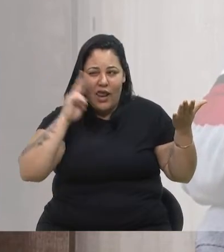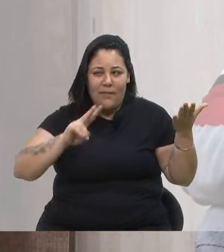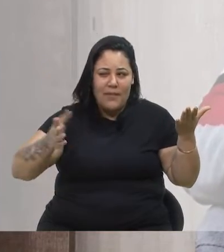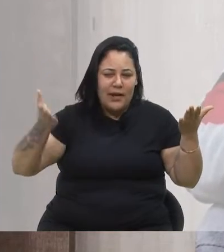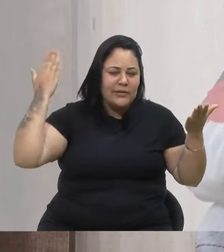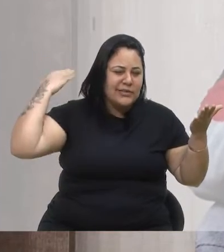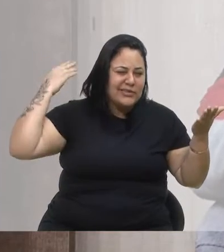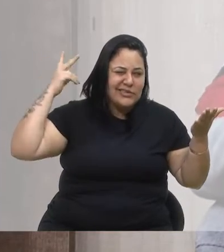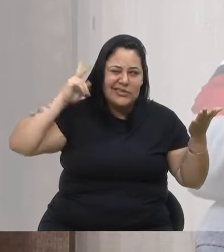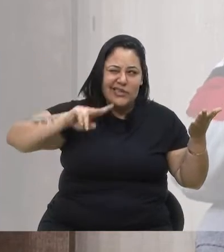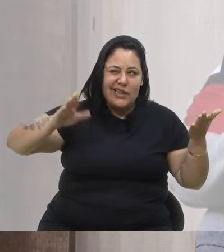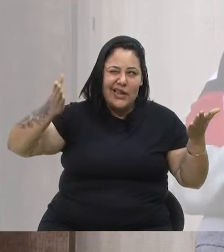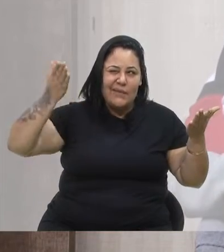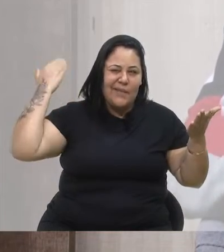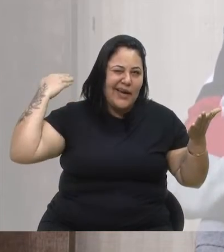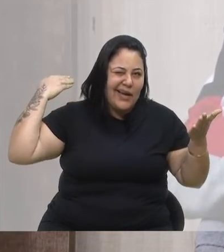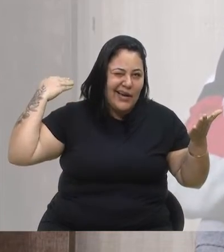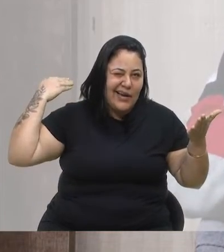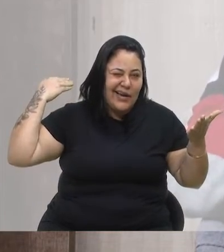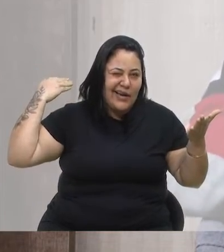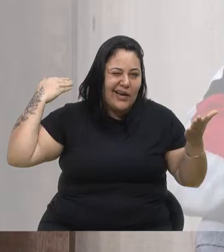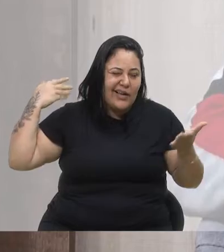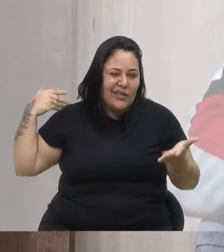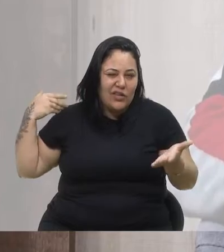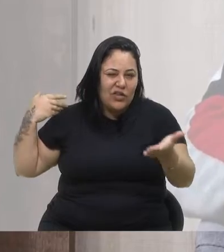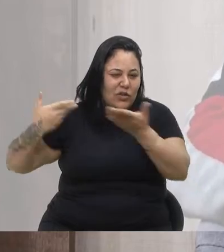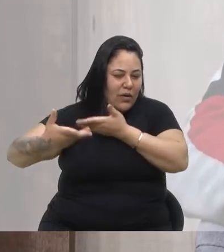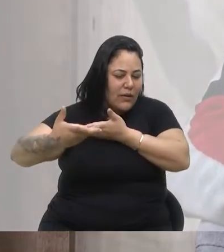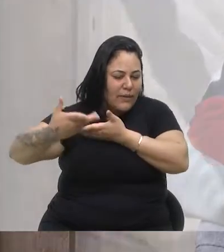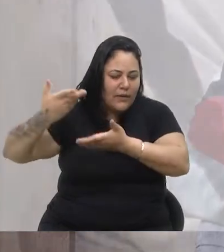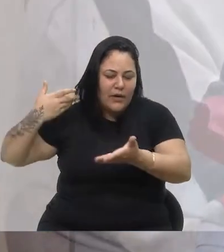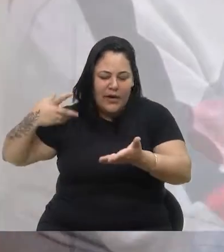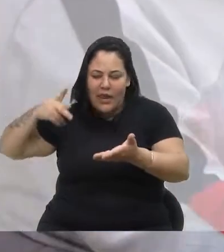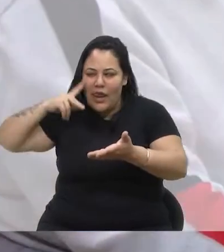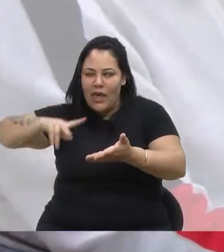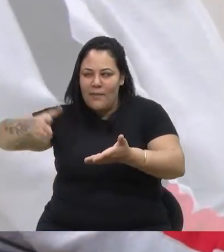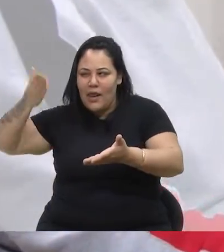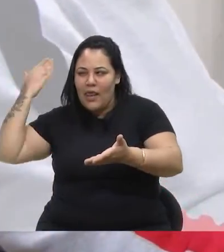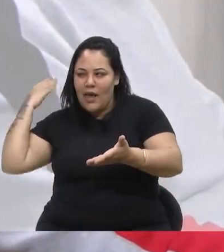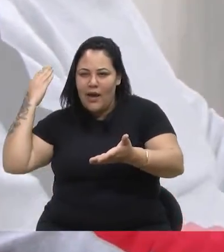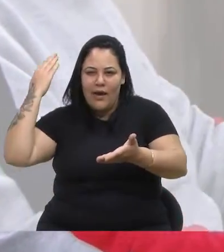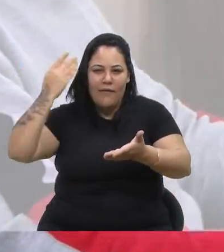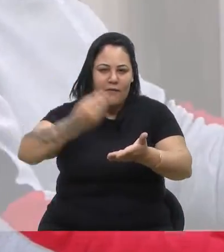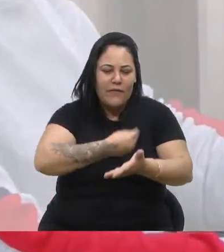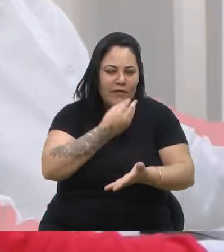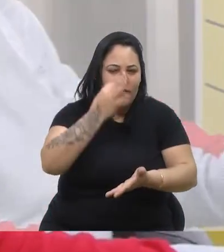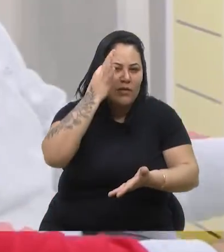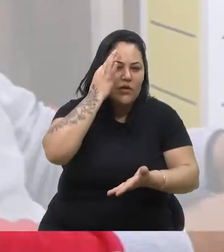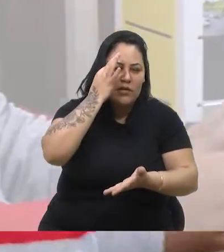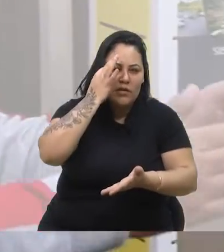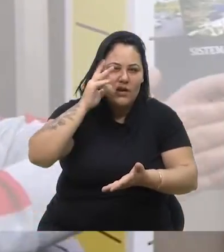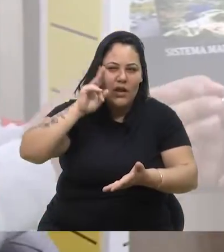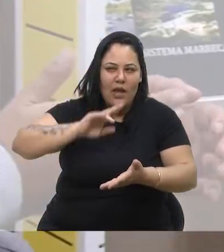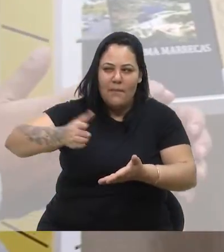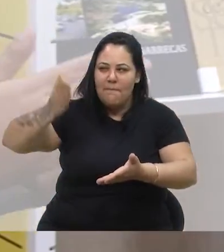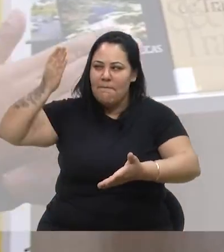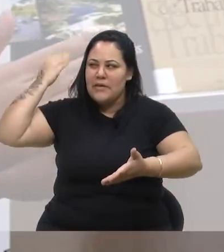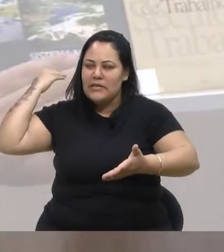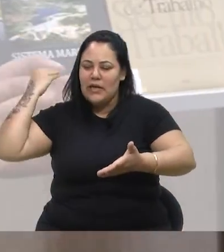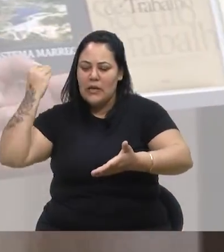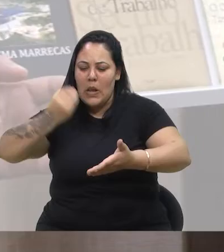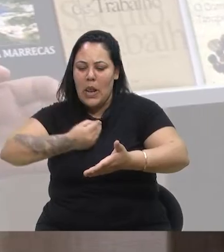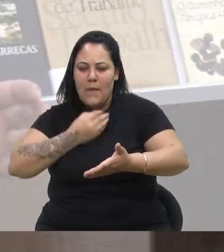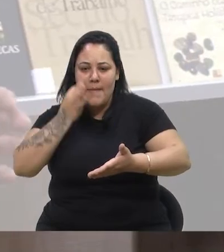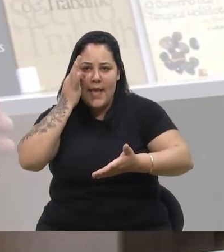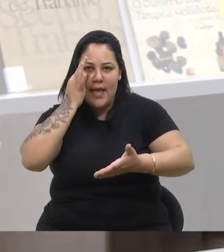dos flashbacks, que são as idas e vindas para o passado. Aqui não. Aqui seria quase